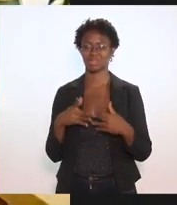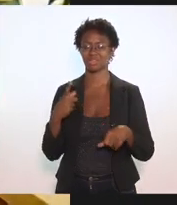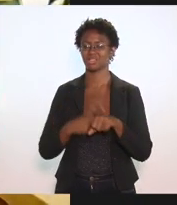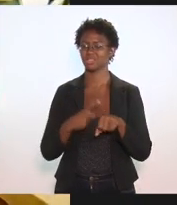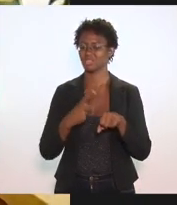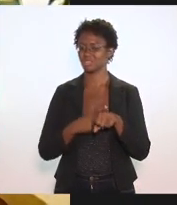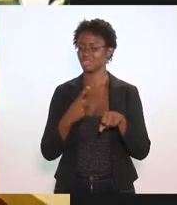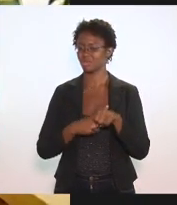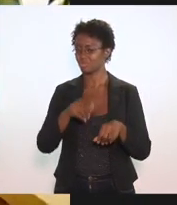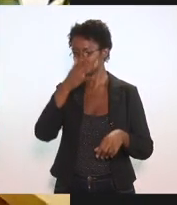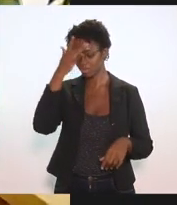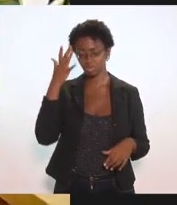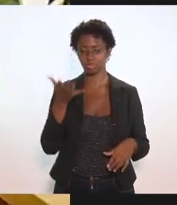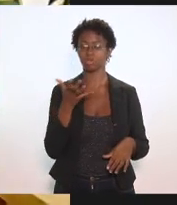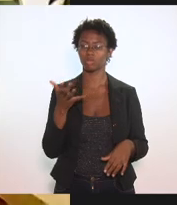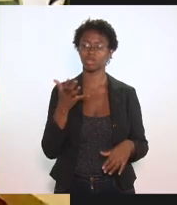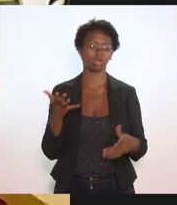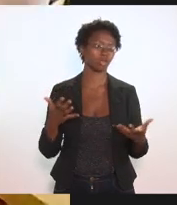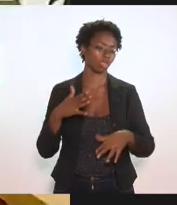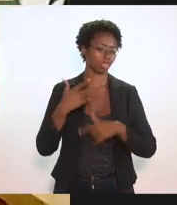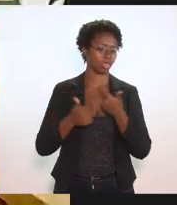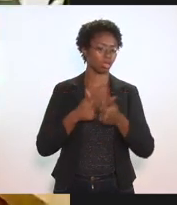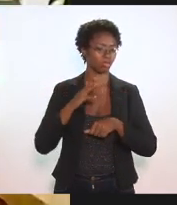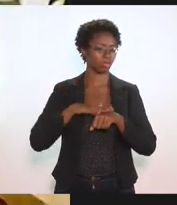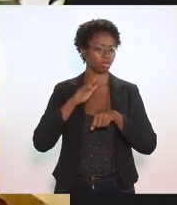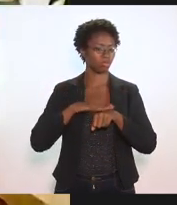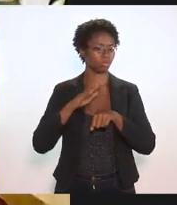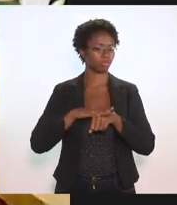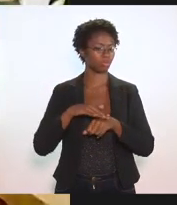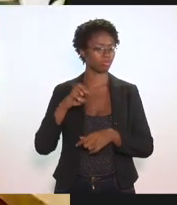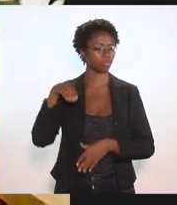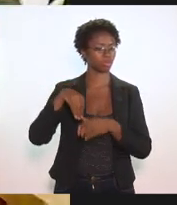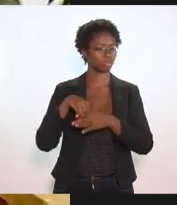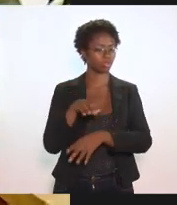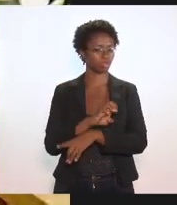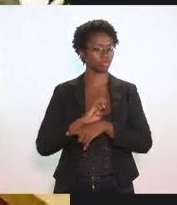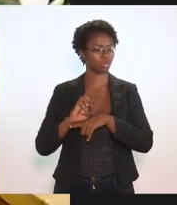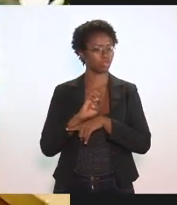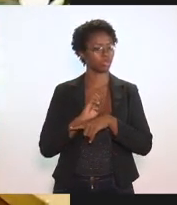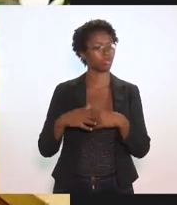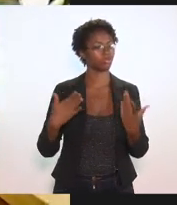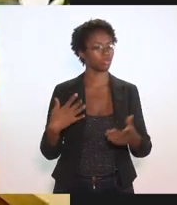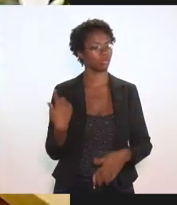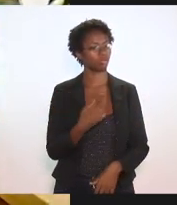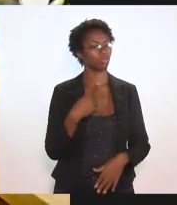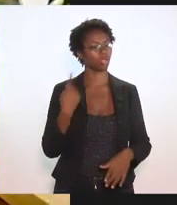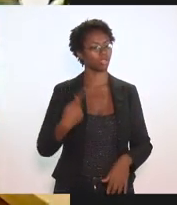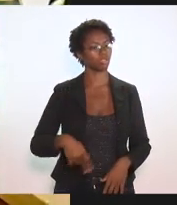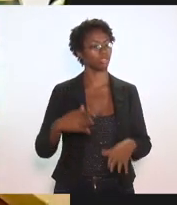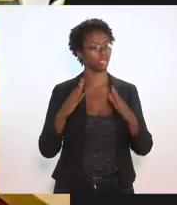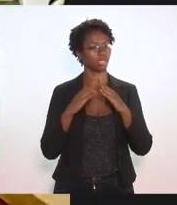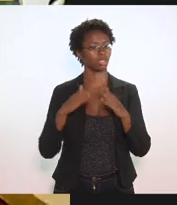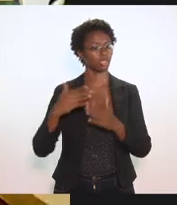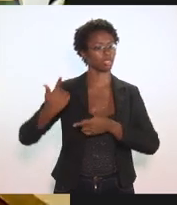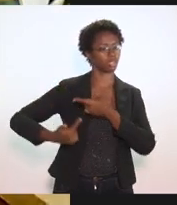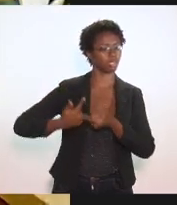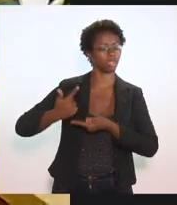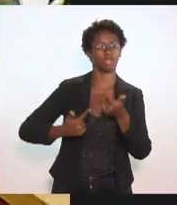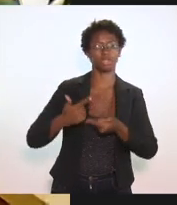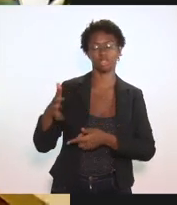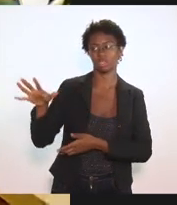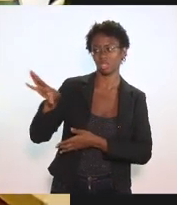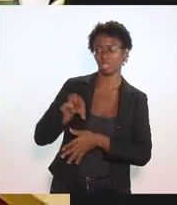quem quer empreender no Estado. E esse projeto viria justamente na contramão do que essa casa vem trabalhando para tentar atrair